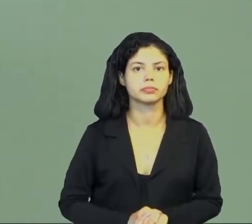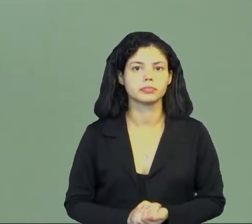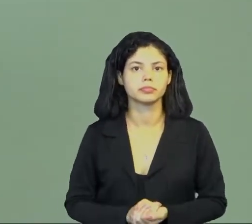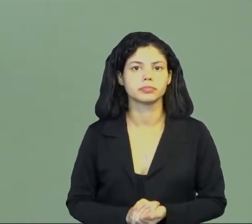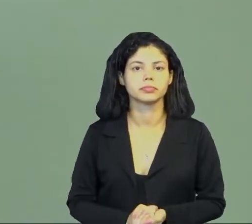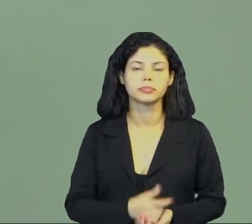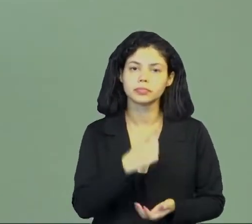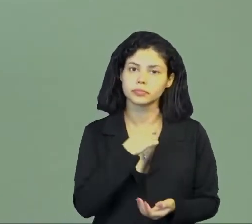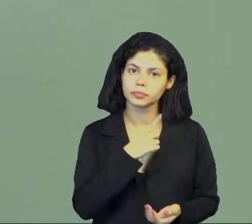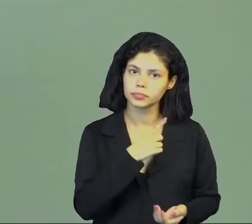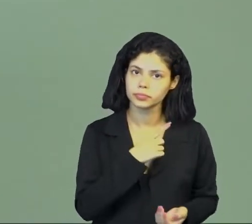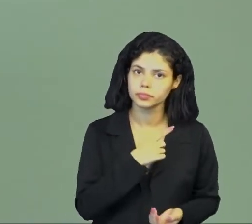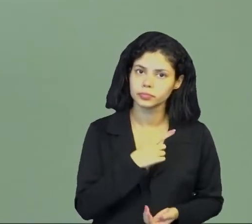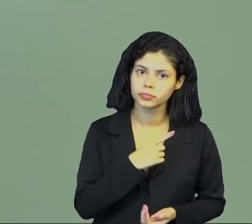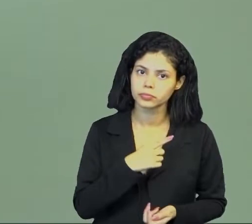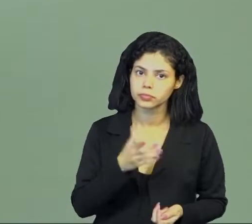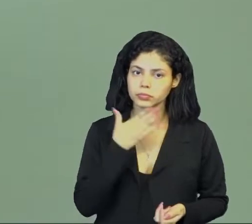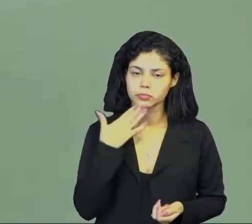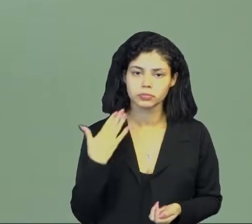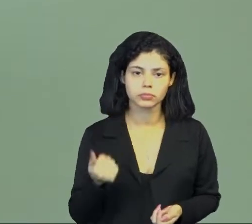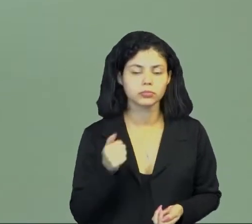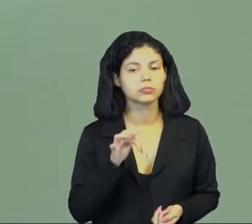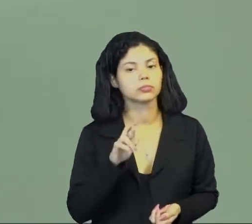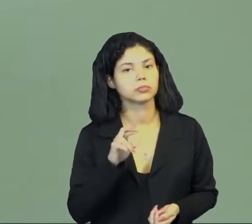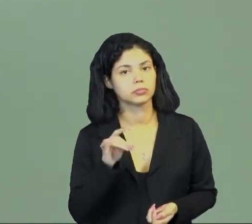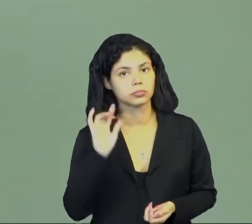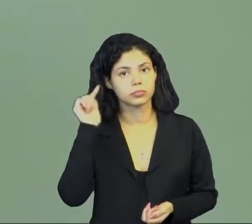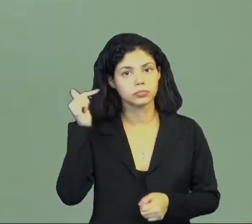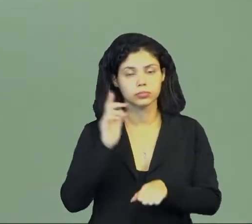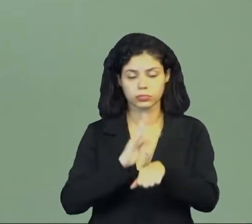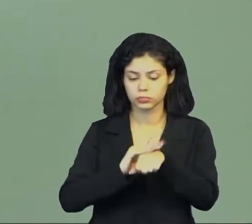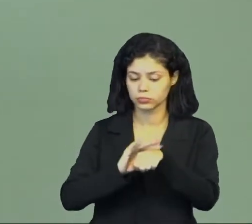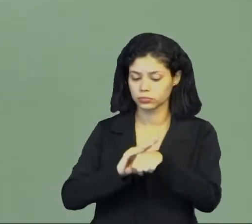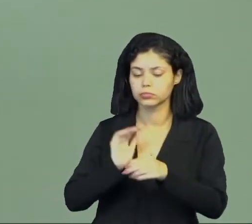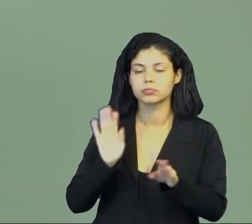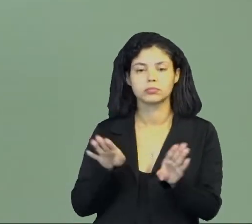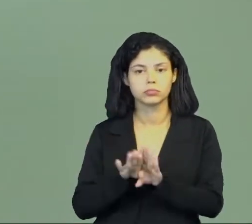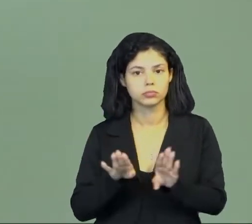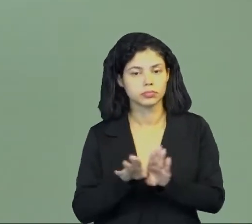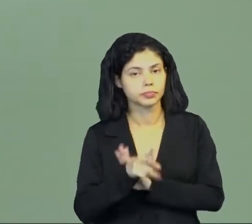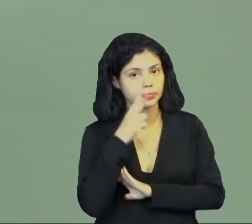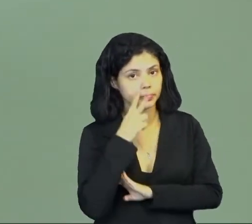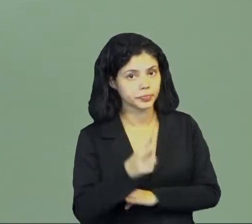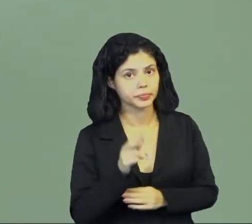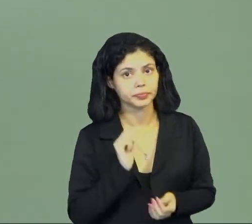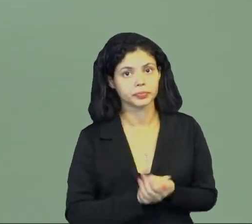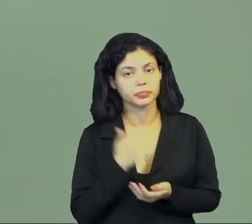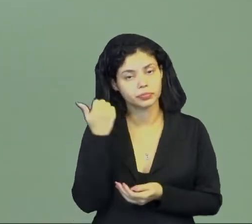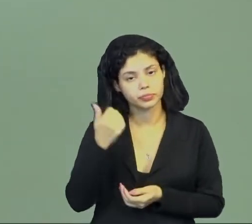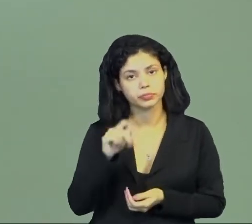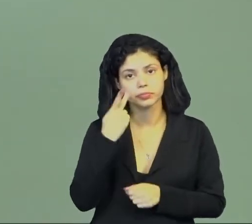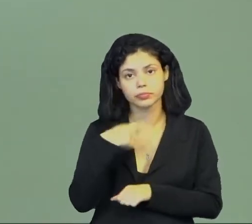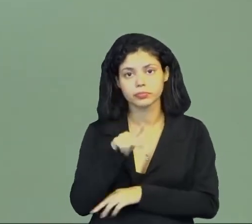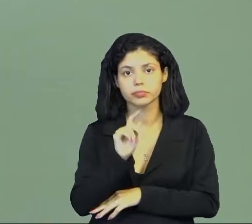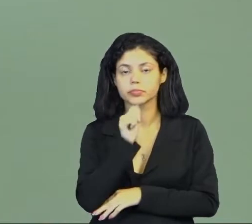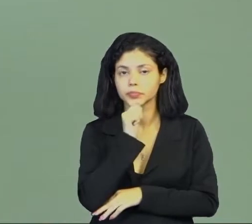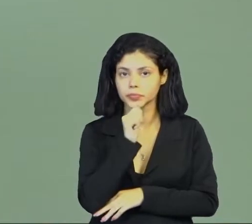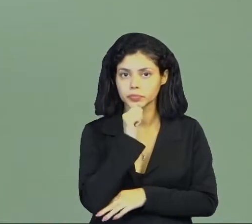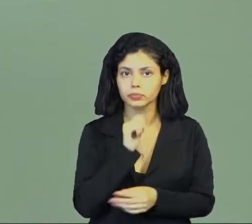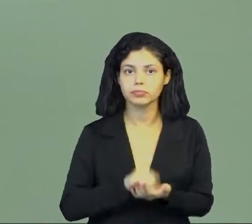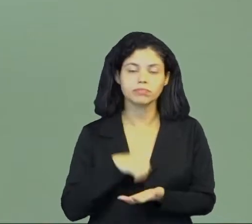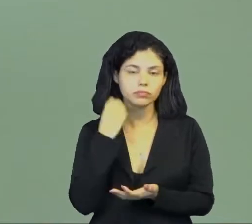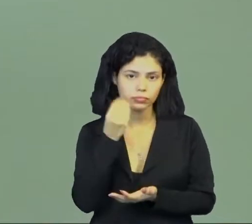para atenuar os efeitos daquela doença. Também levamos em conta que durante esse período teve o quê?